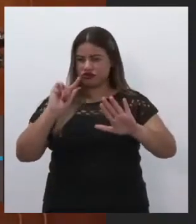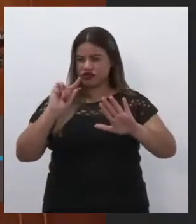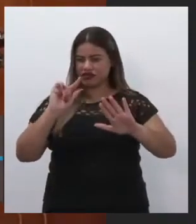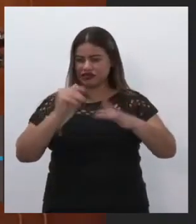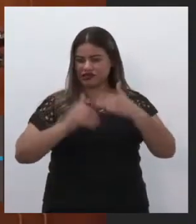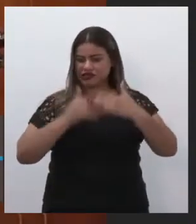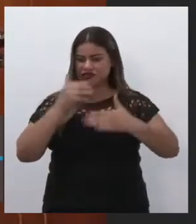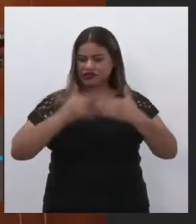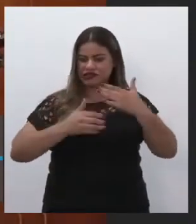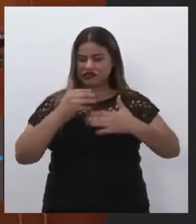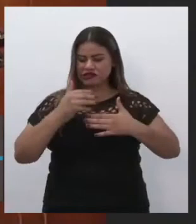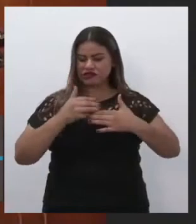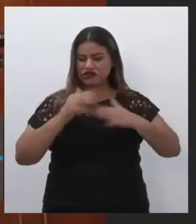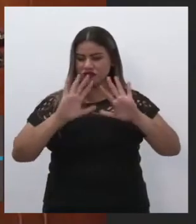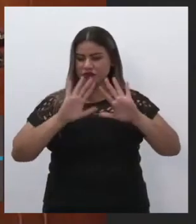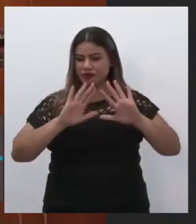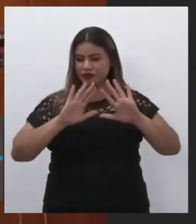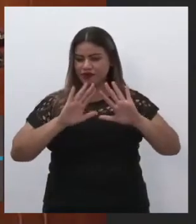perdi aqui.